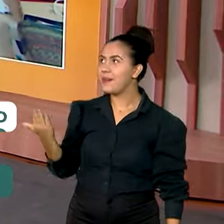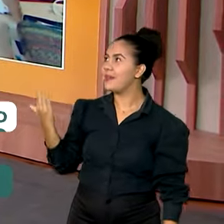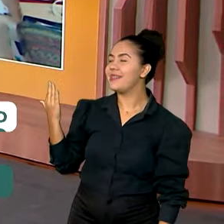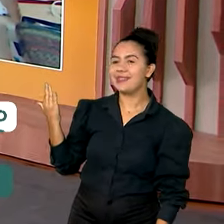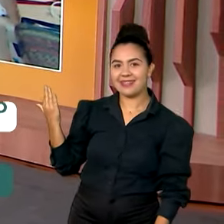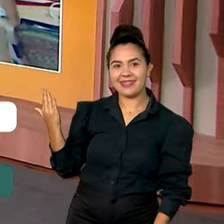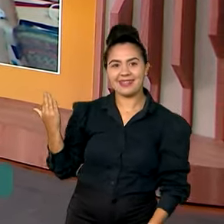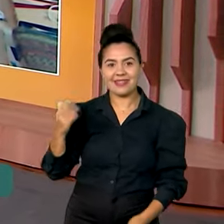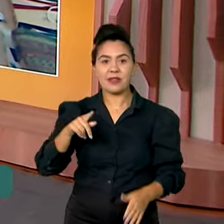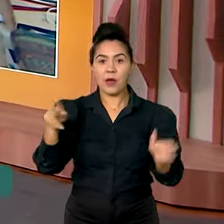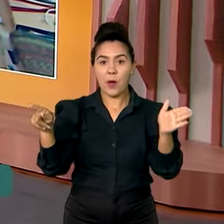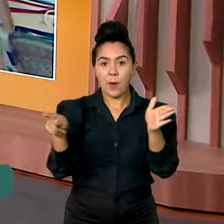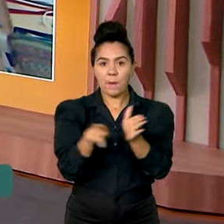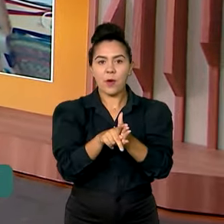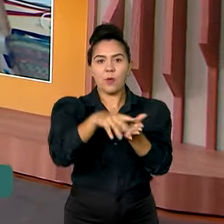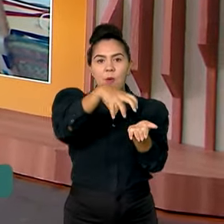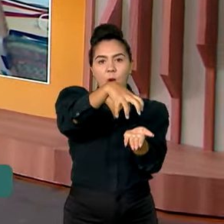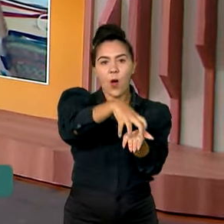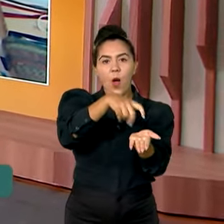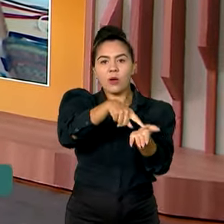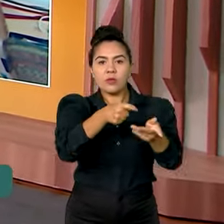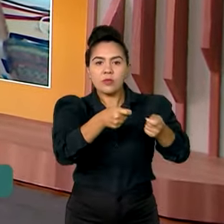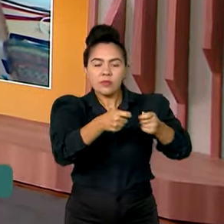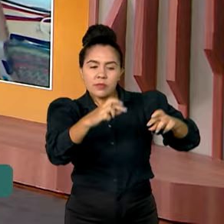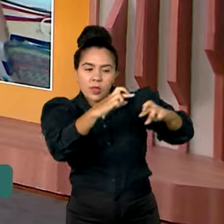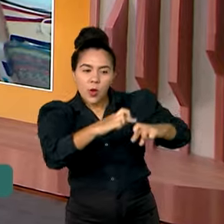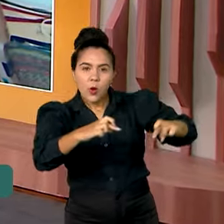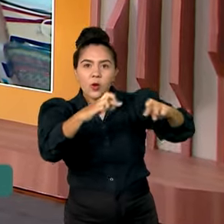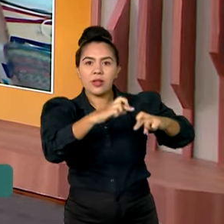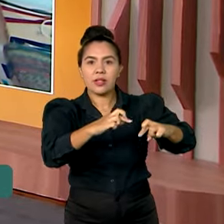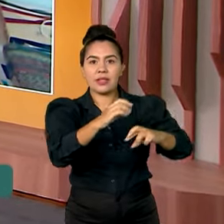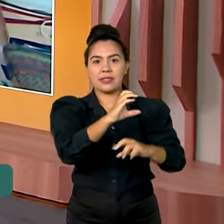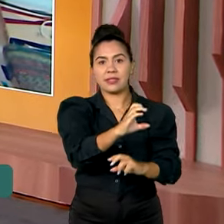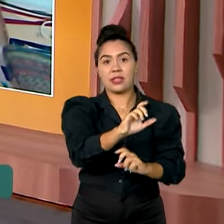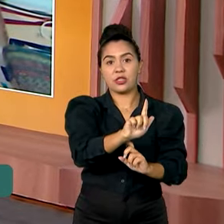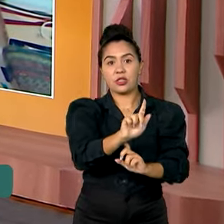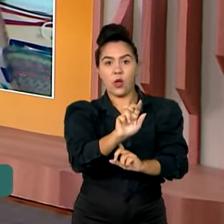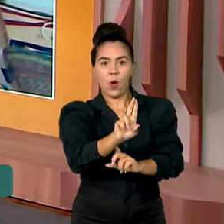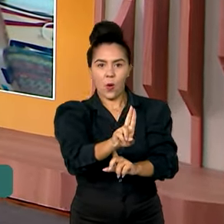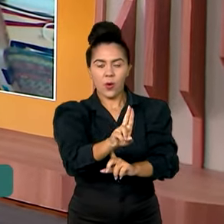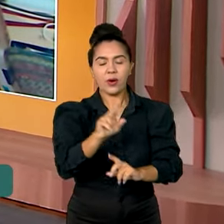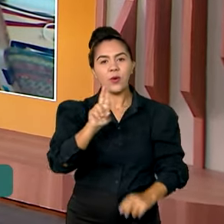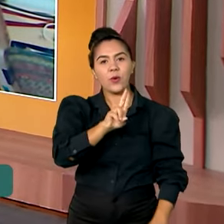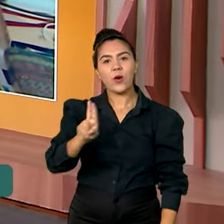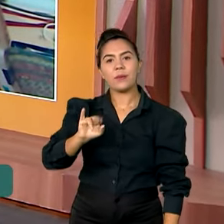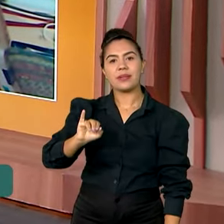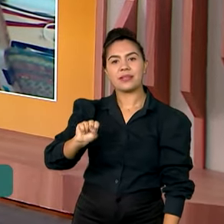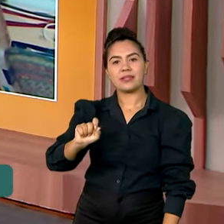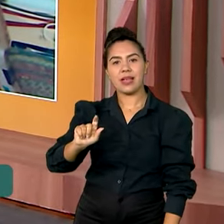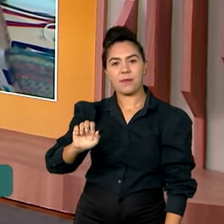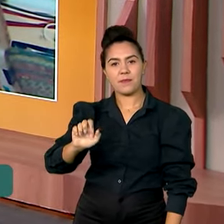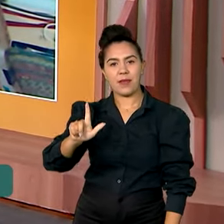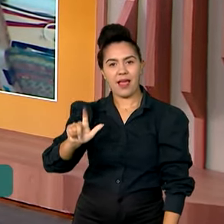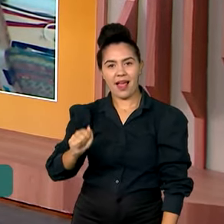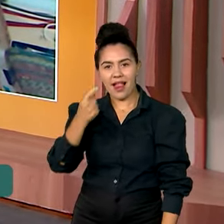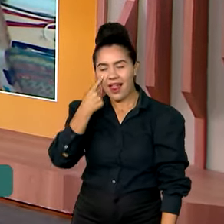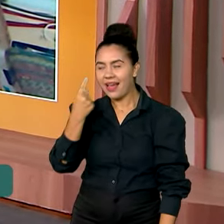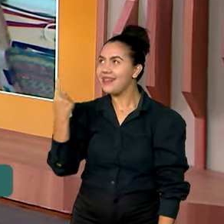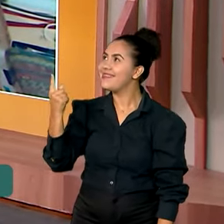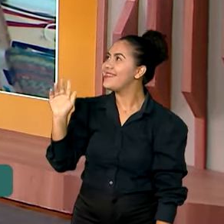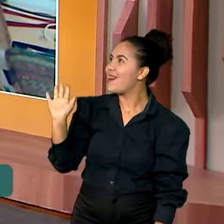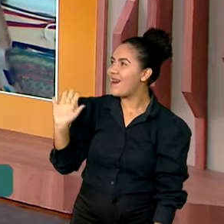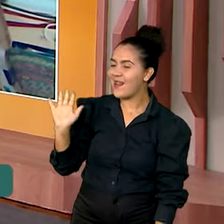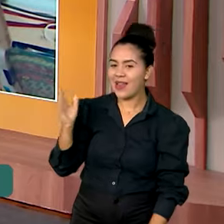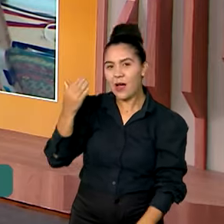Pública da Controladoria Geral da União, a CGU, Isabela Correia. Olá, Isabela, muito obrigada pela participação aqui no Brasil em